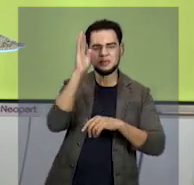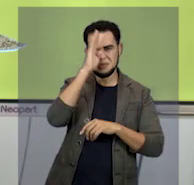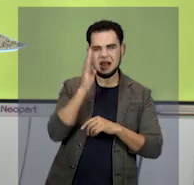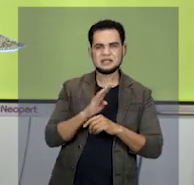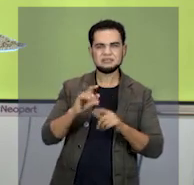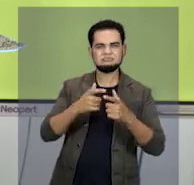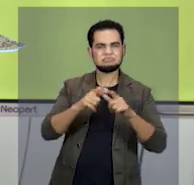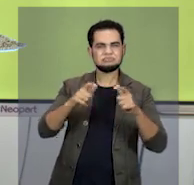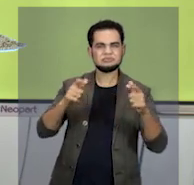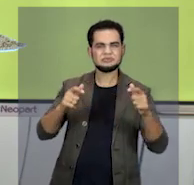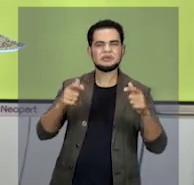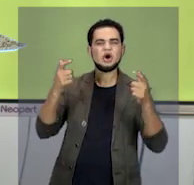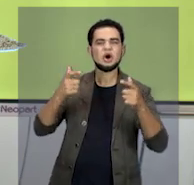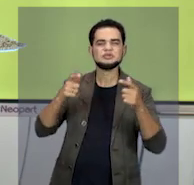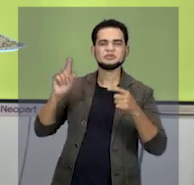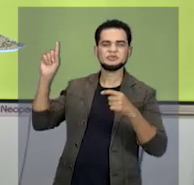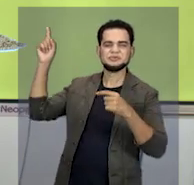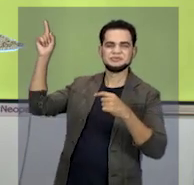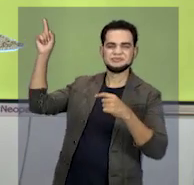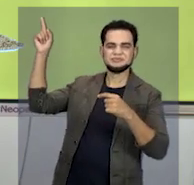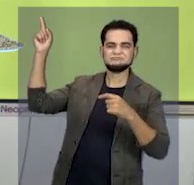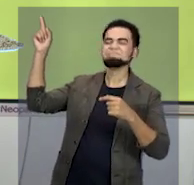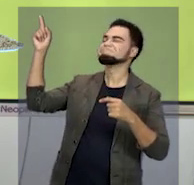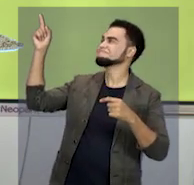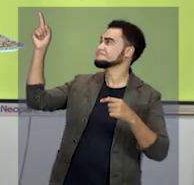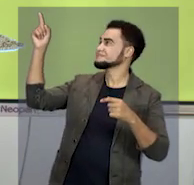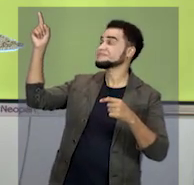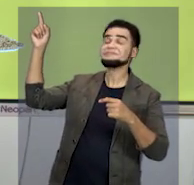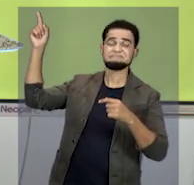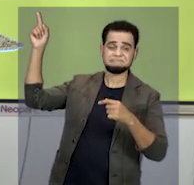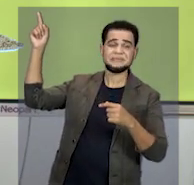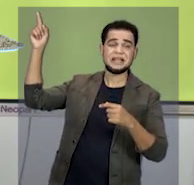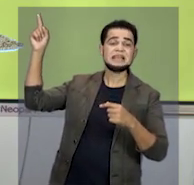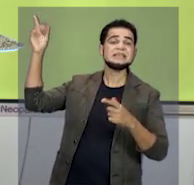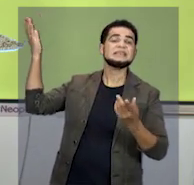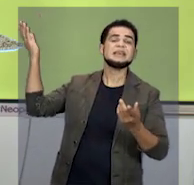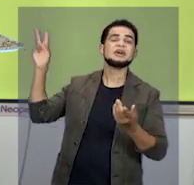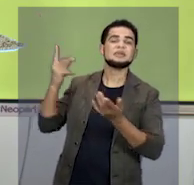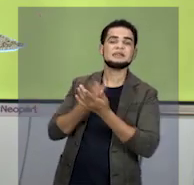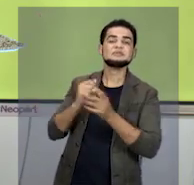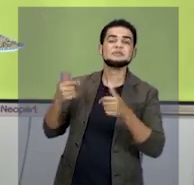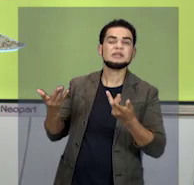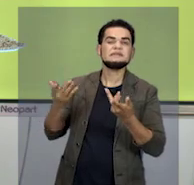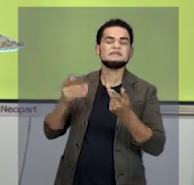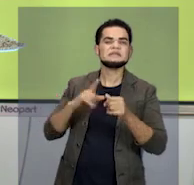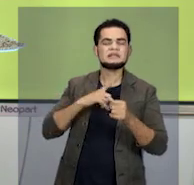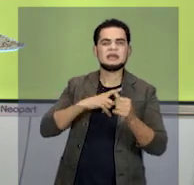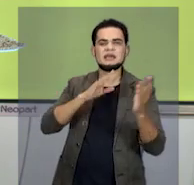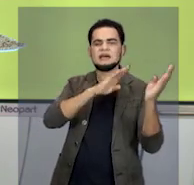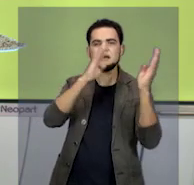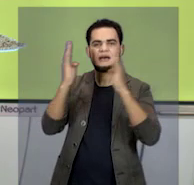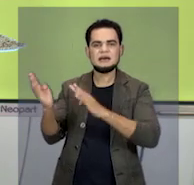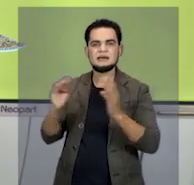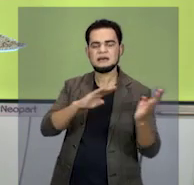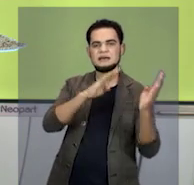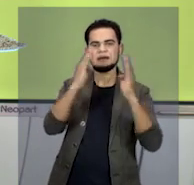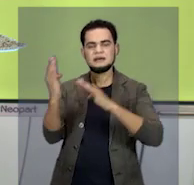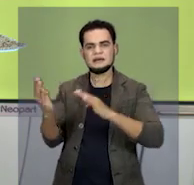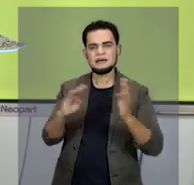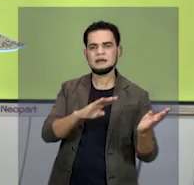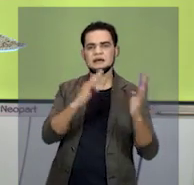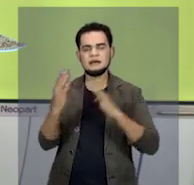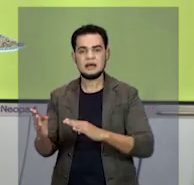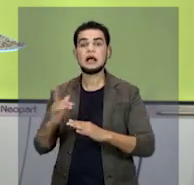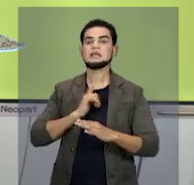grandes ciclos de produção agrícola, você também vai gerar esses principais conflitos, né, entre o